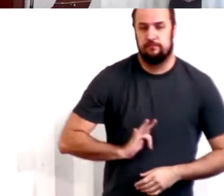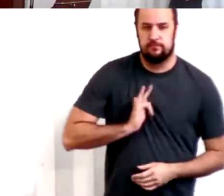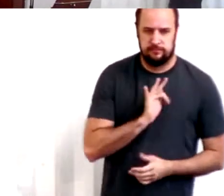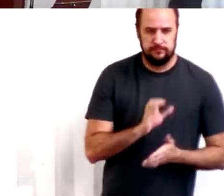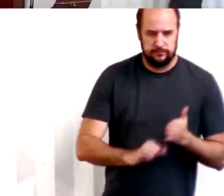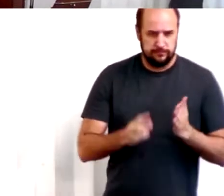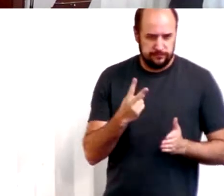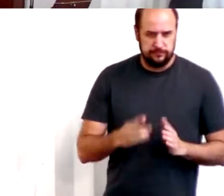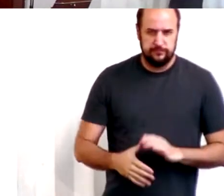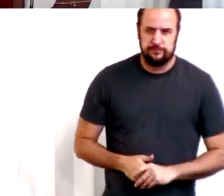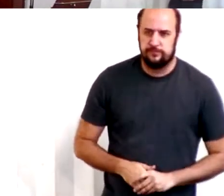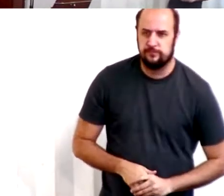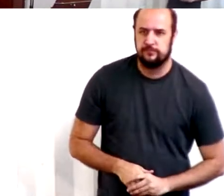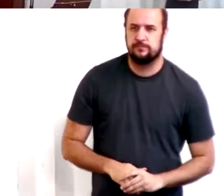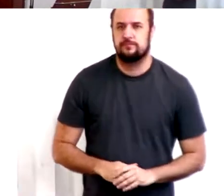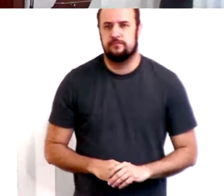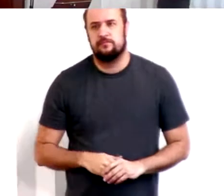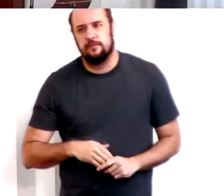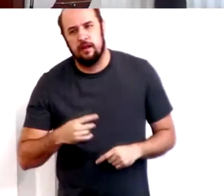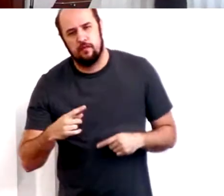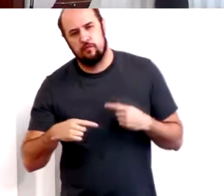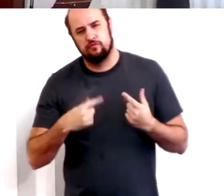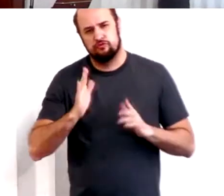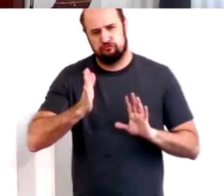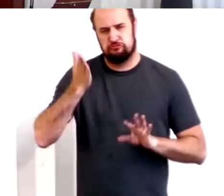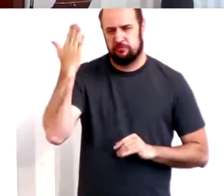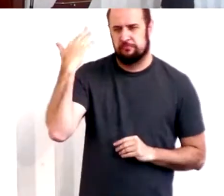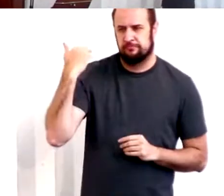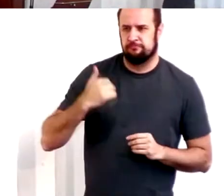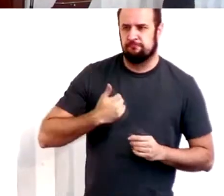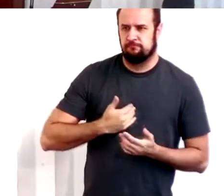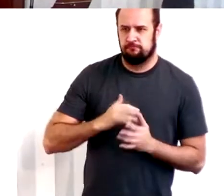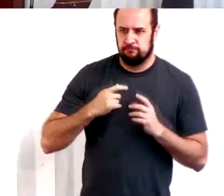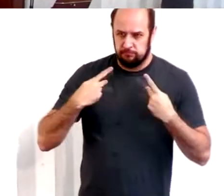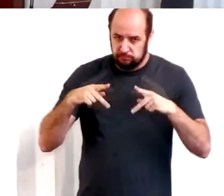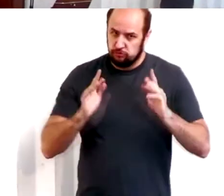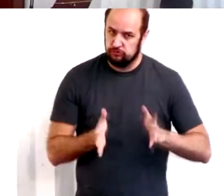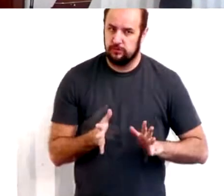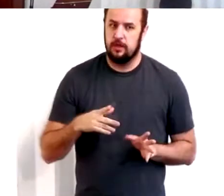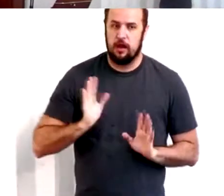continuando a exposição nessa carta, Filipenses capítulo 2.